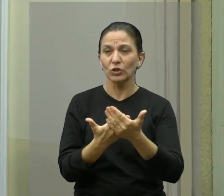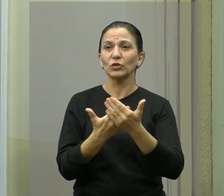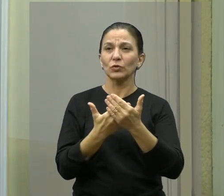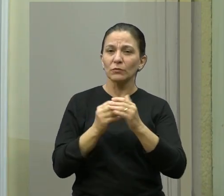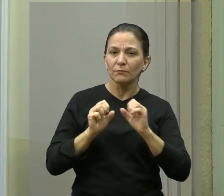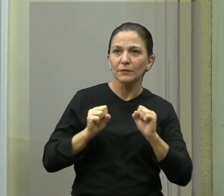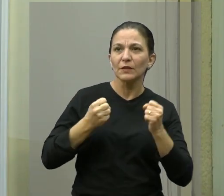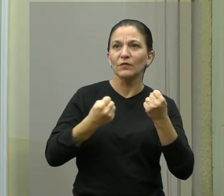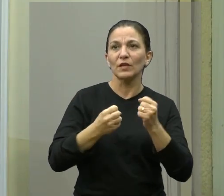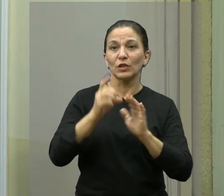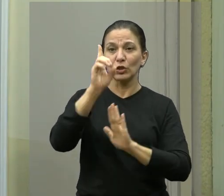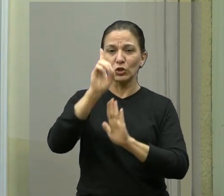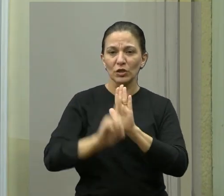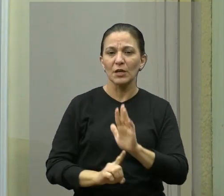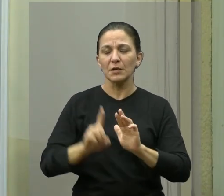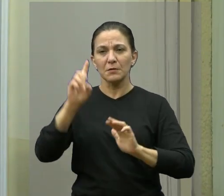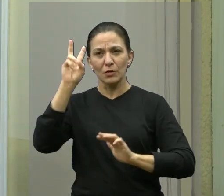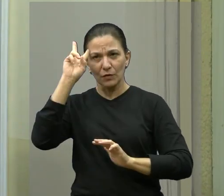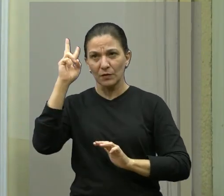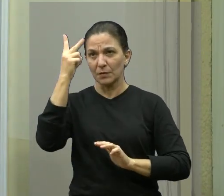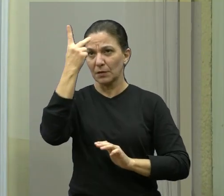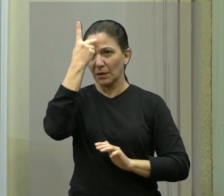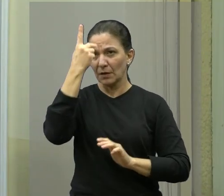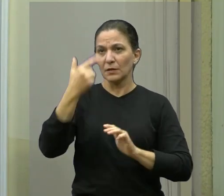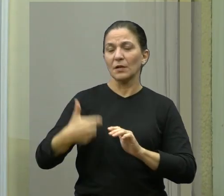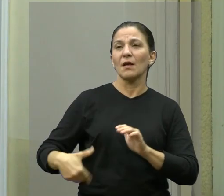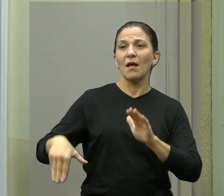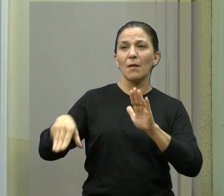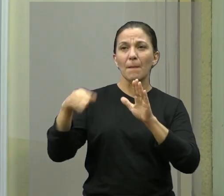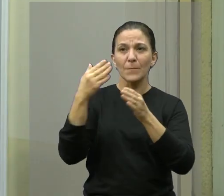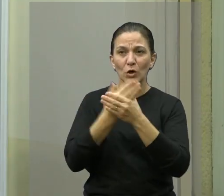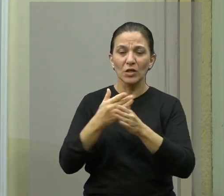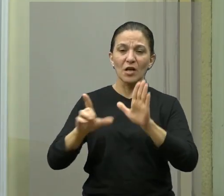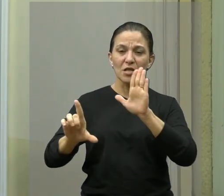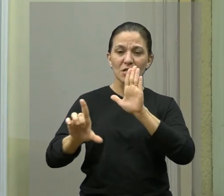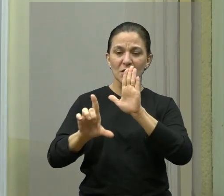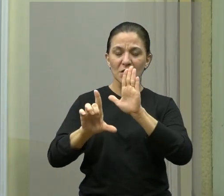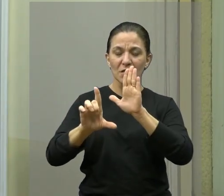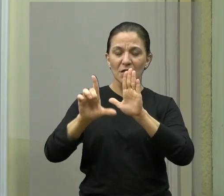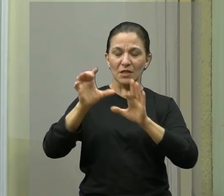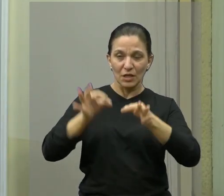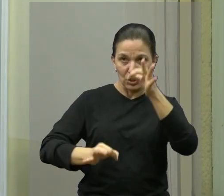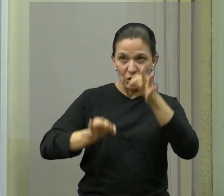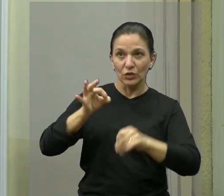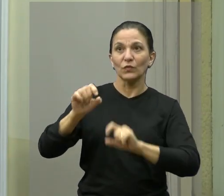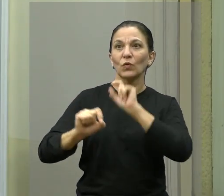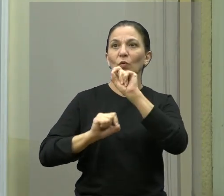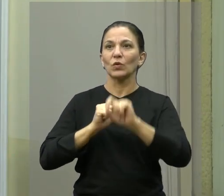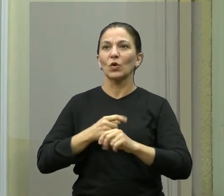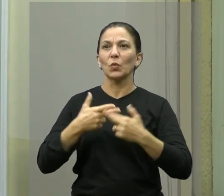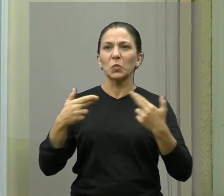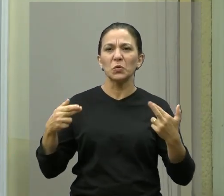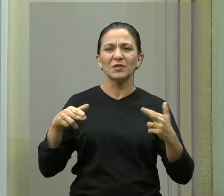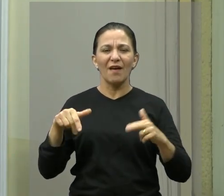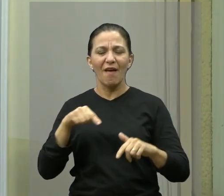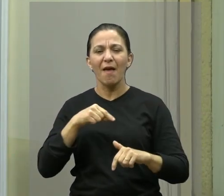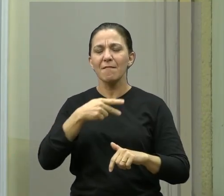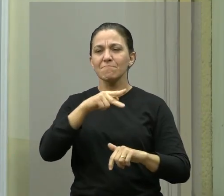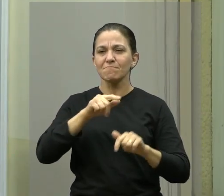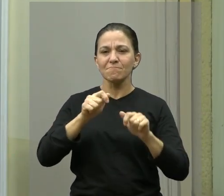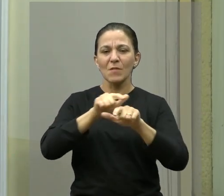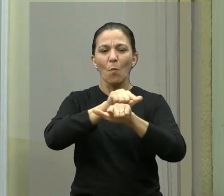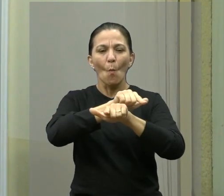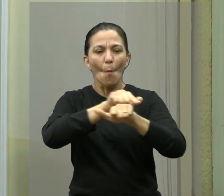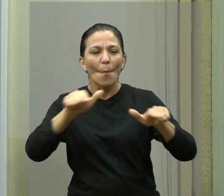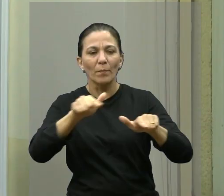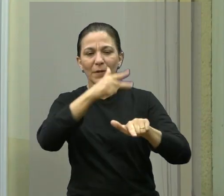defesa, no direito ao contraditório, no devido processo legal, e qualquer coisa fora disso é extermínio, limpeza